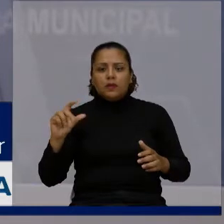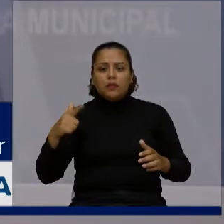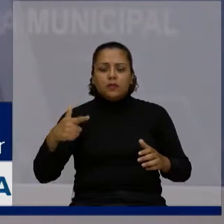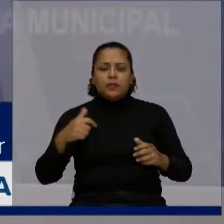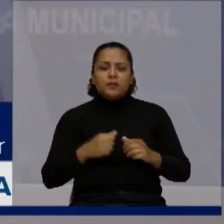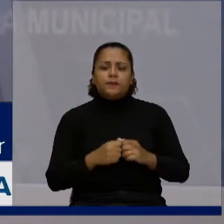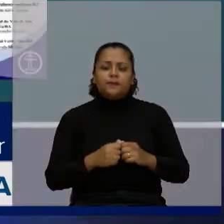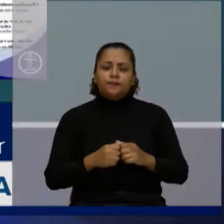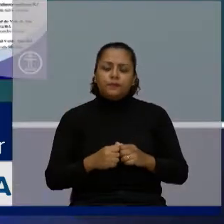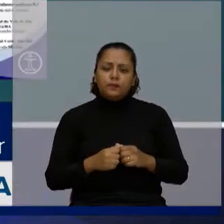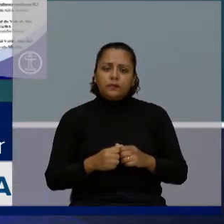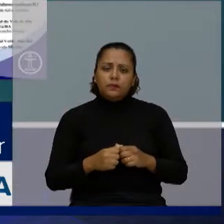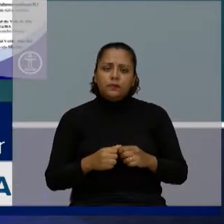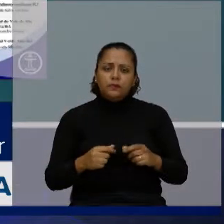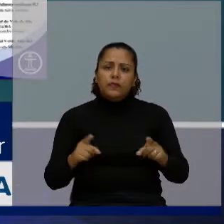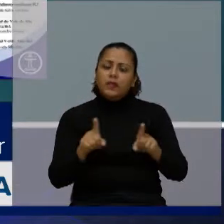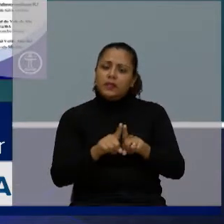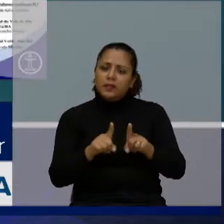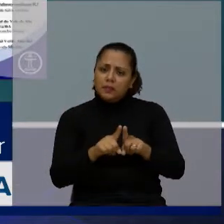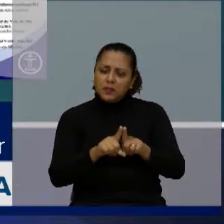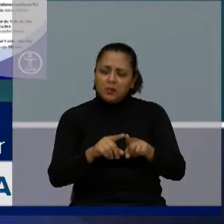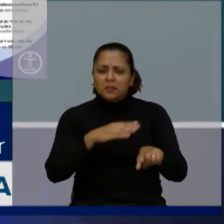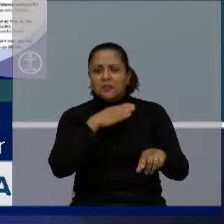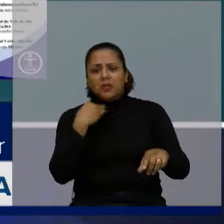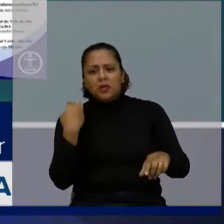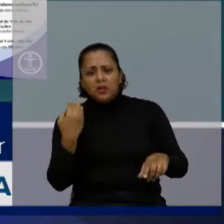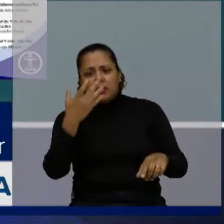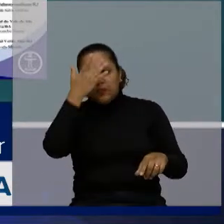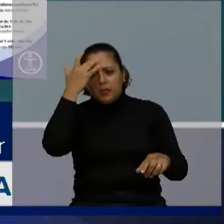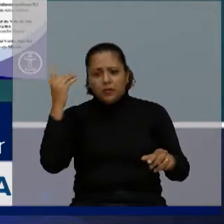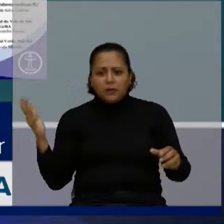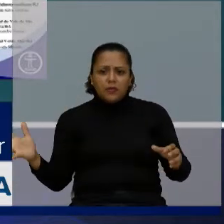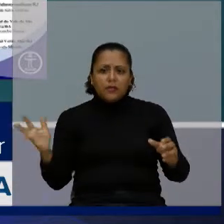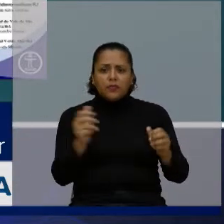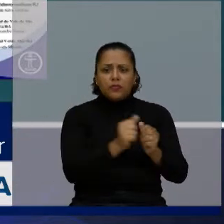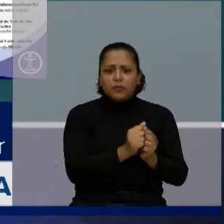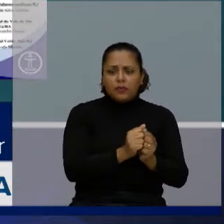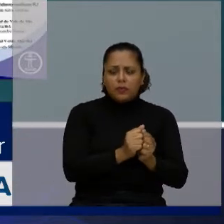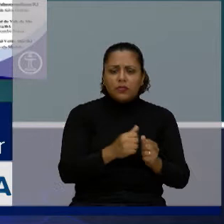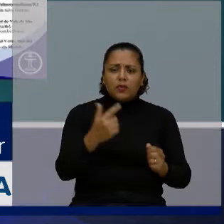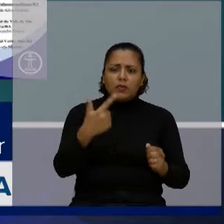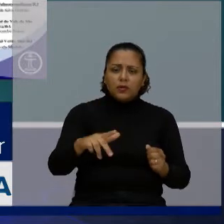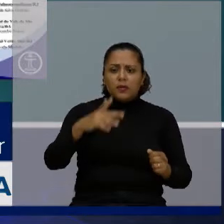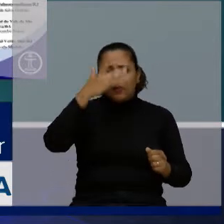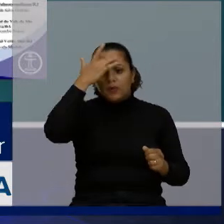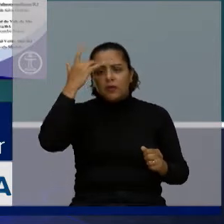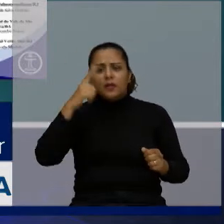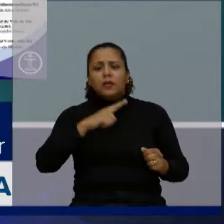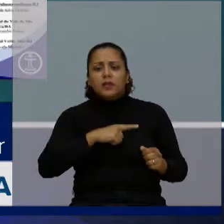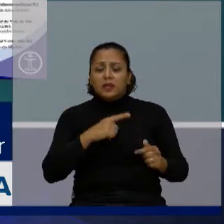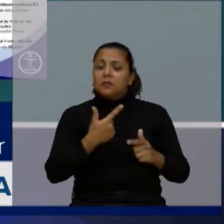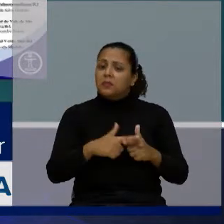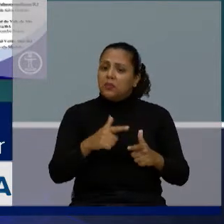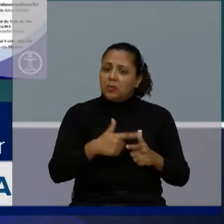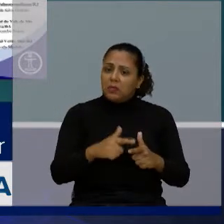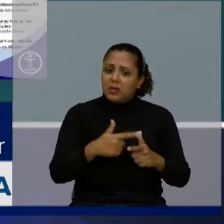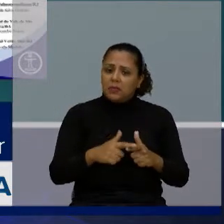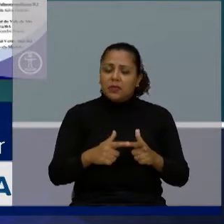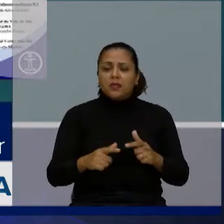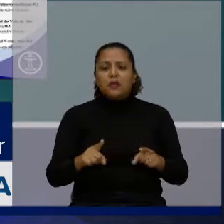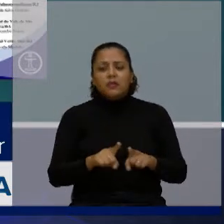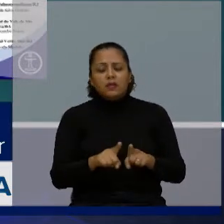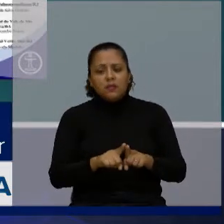à tragédia da perda de vidas humanas, outros milhões de brasileiros têm enfrentado as consequências